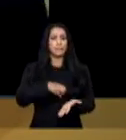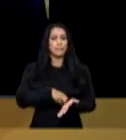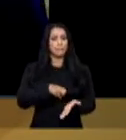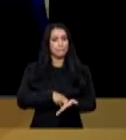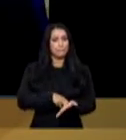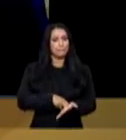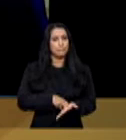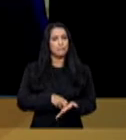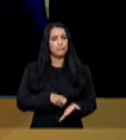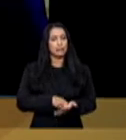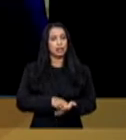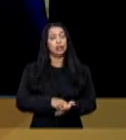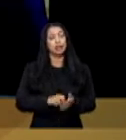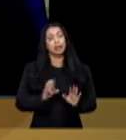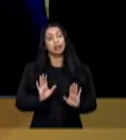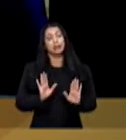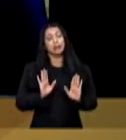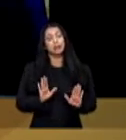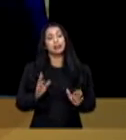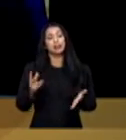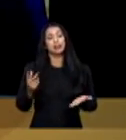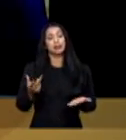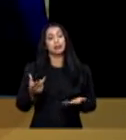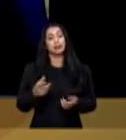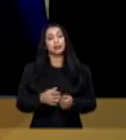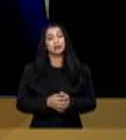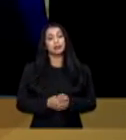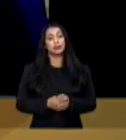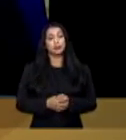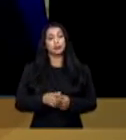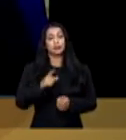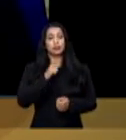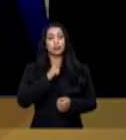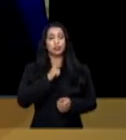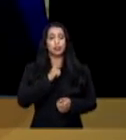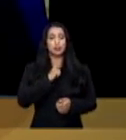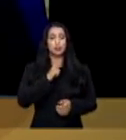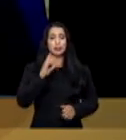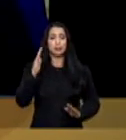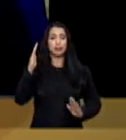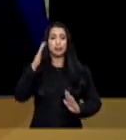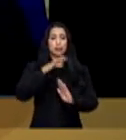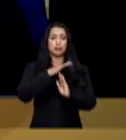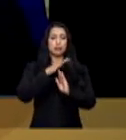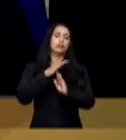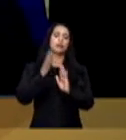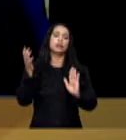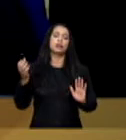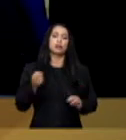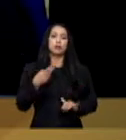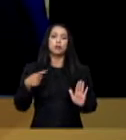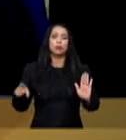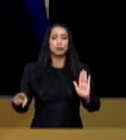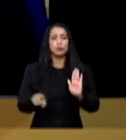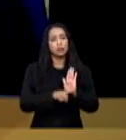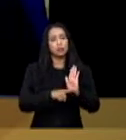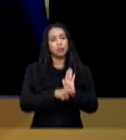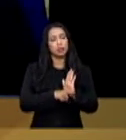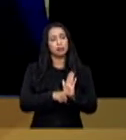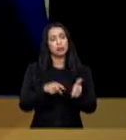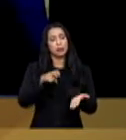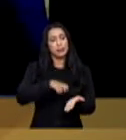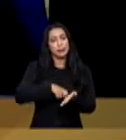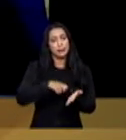Pena esta que dificilmente exasperará o máximo ou restará aquém do mínimo. Portanto, com uma pena mínima